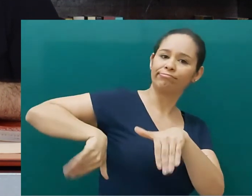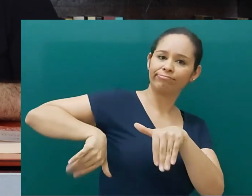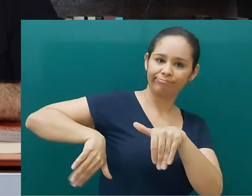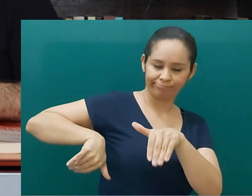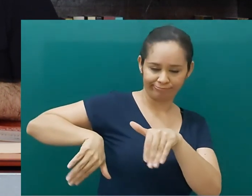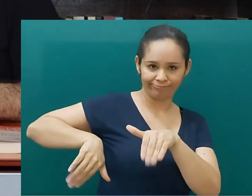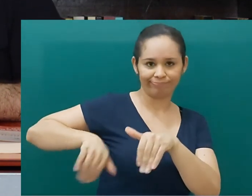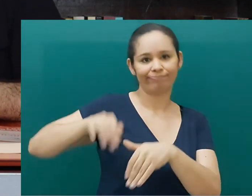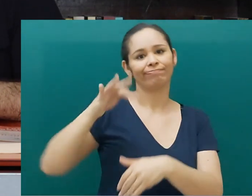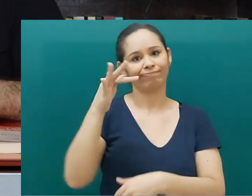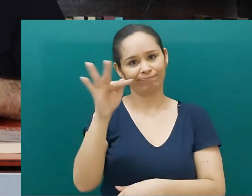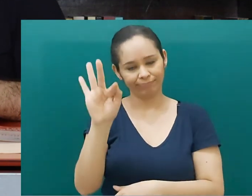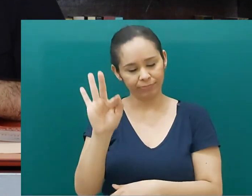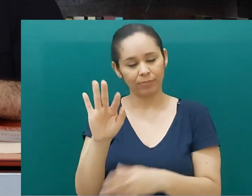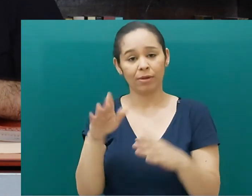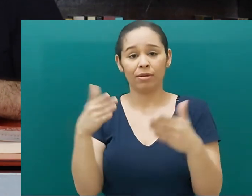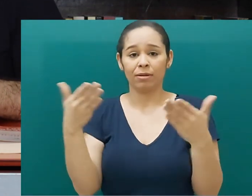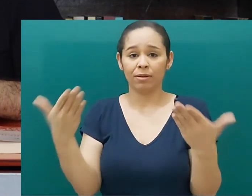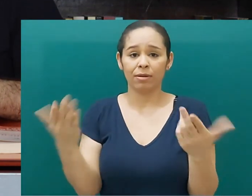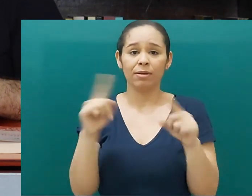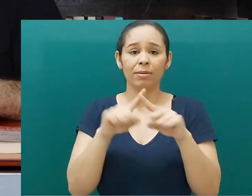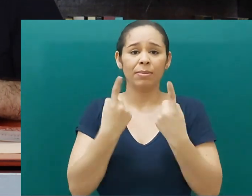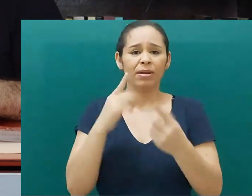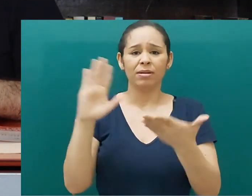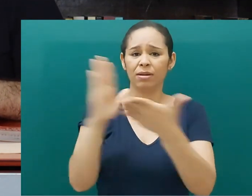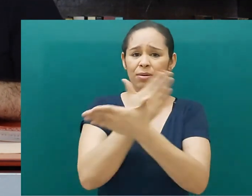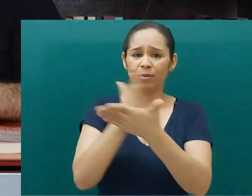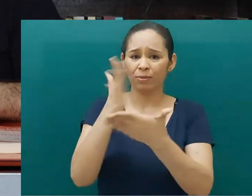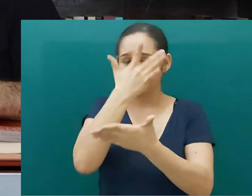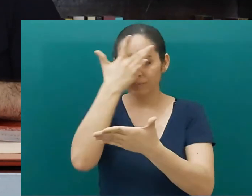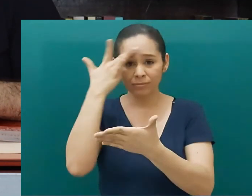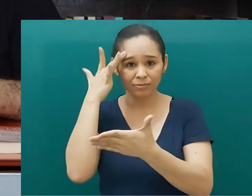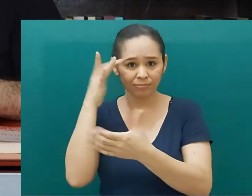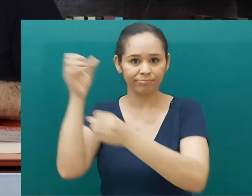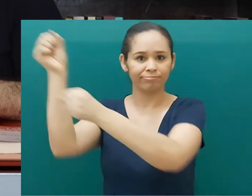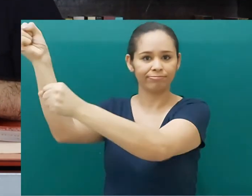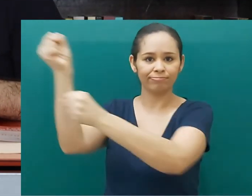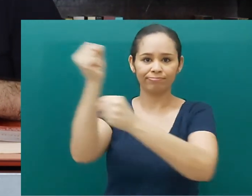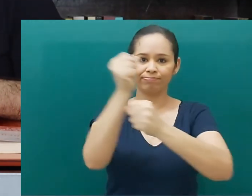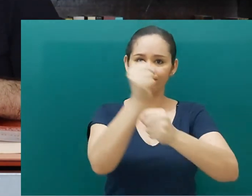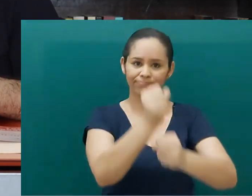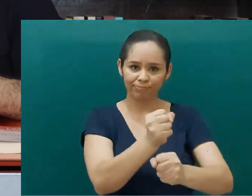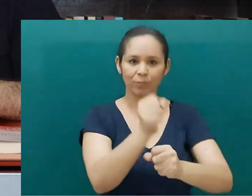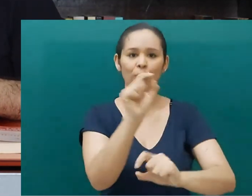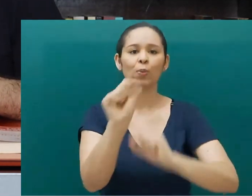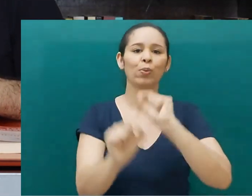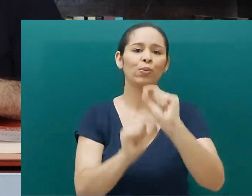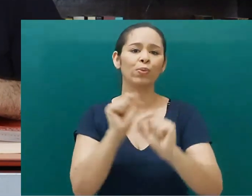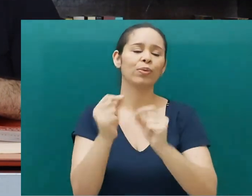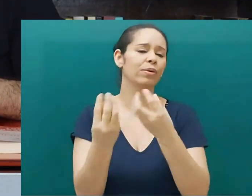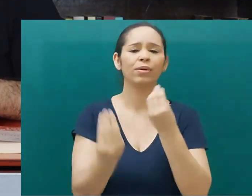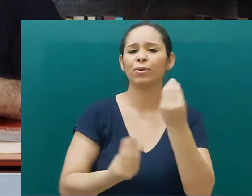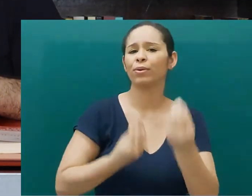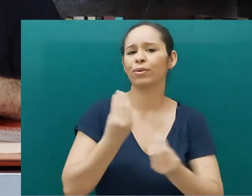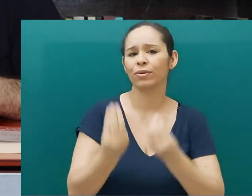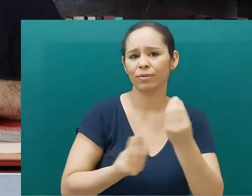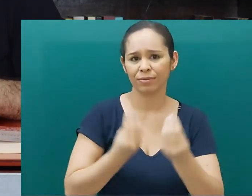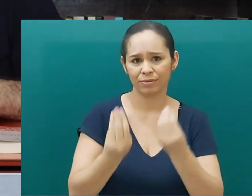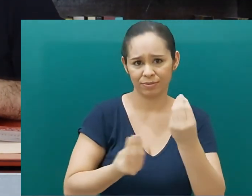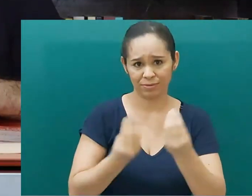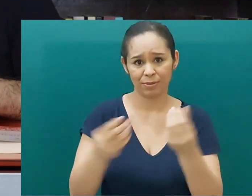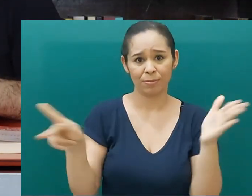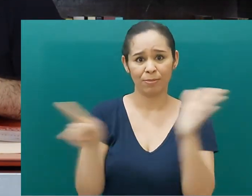Francesa. Muitas dessas pessoas transportadas para as prisões vinham especialmente da